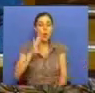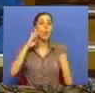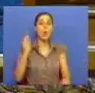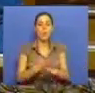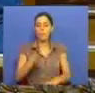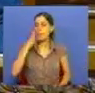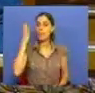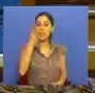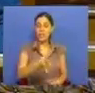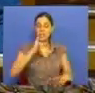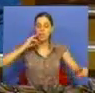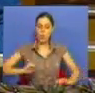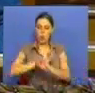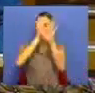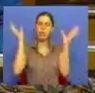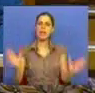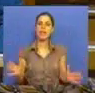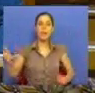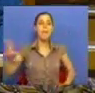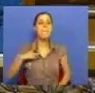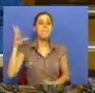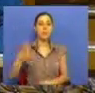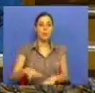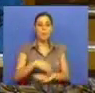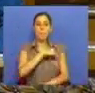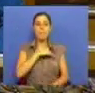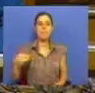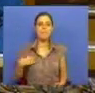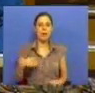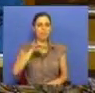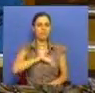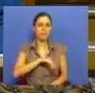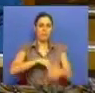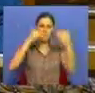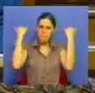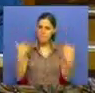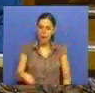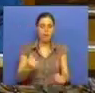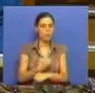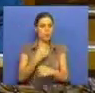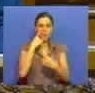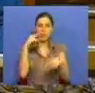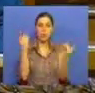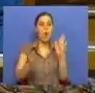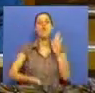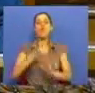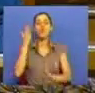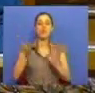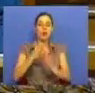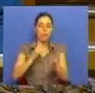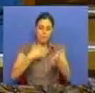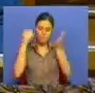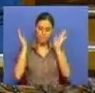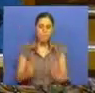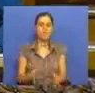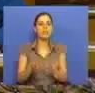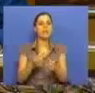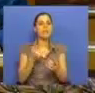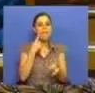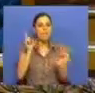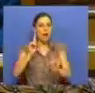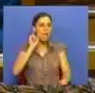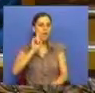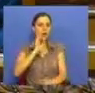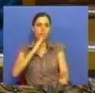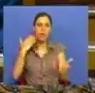também dizer com clareza, em Portugal os médicos estão mal remunerados nos serviços públicos. É urgente e necessário uma